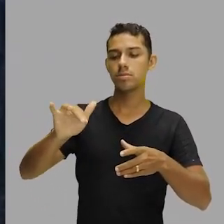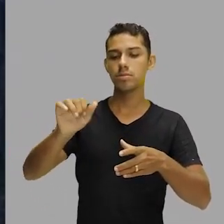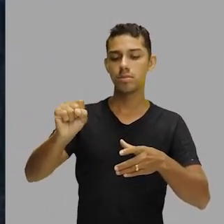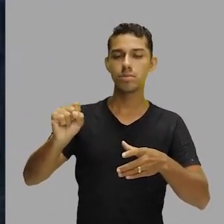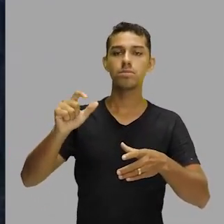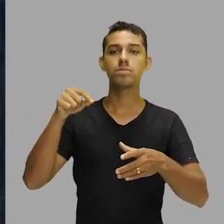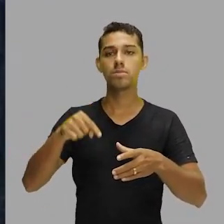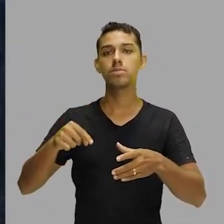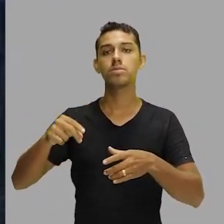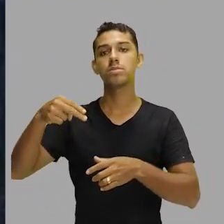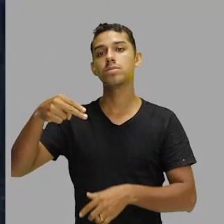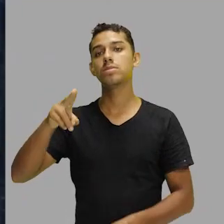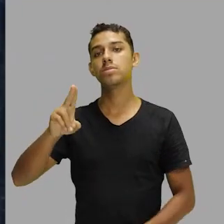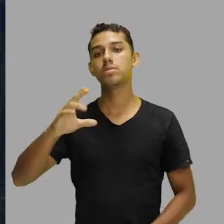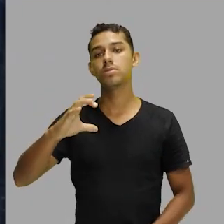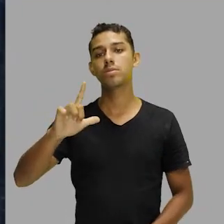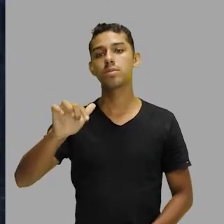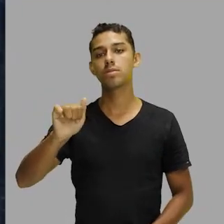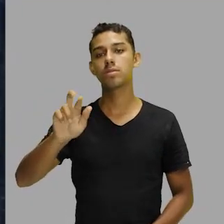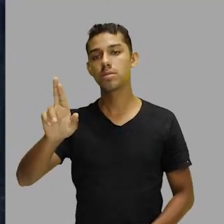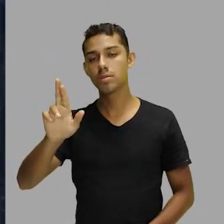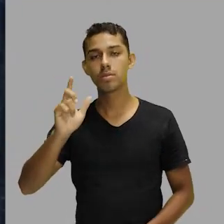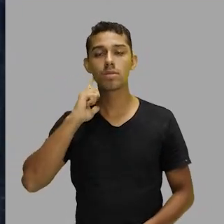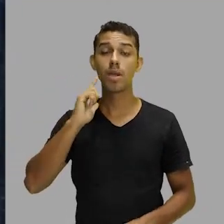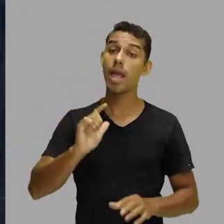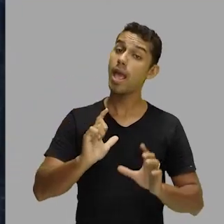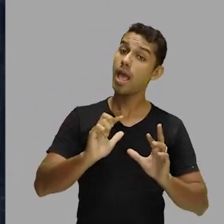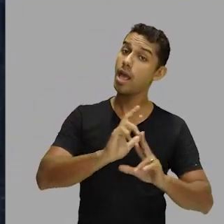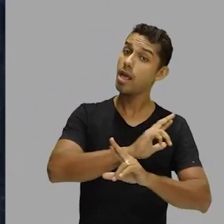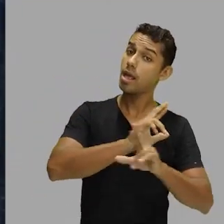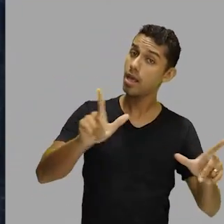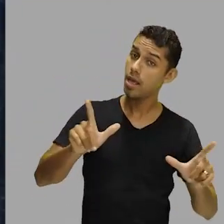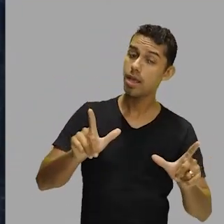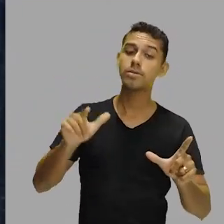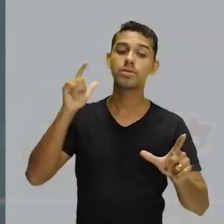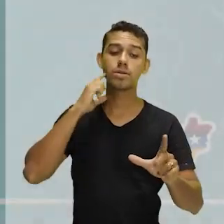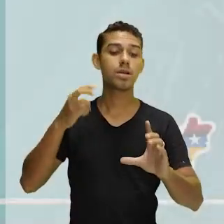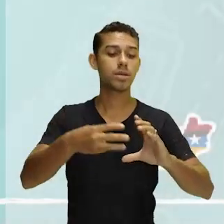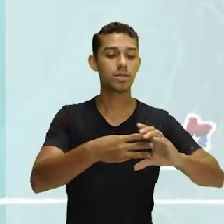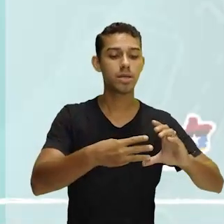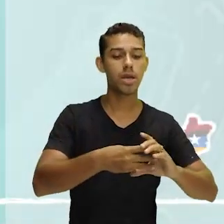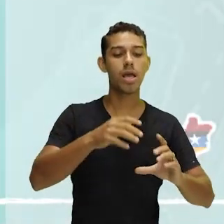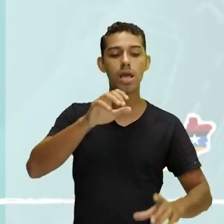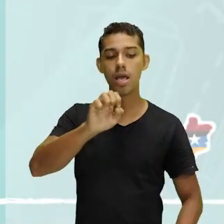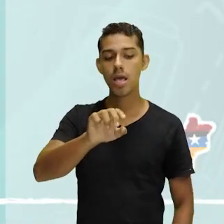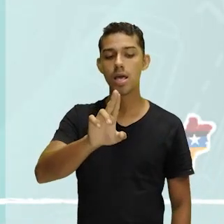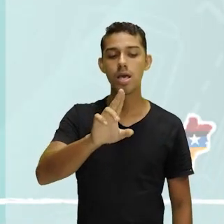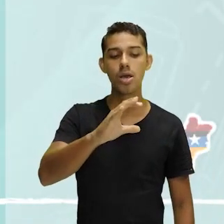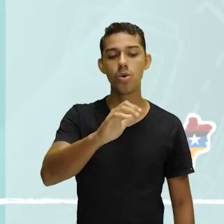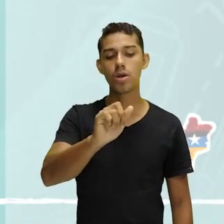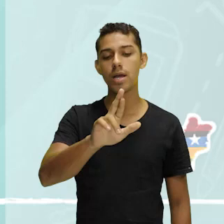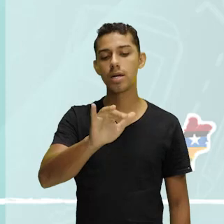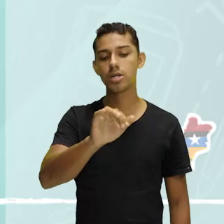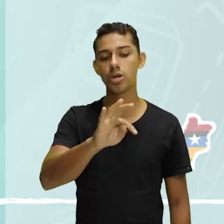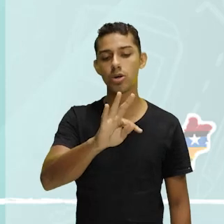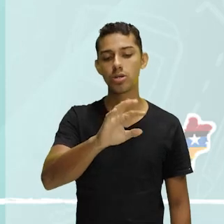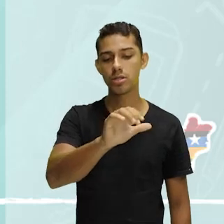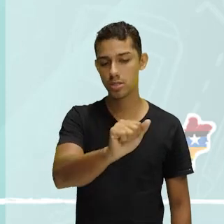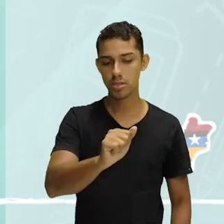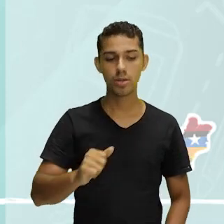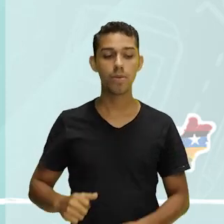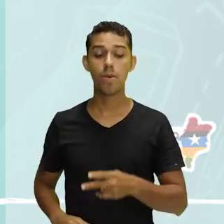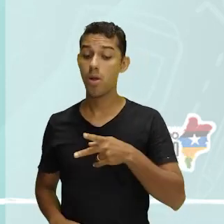de membrana nuclear, diferente da célula eucariótica. A palavra